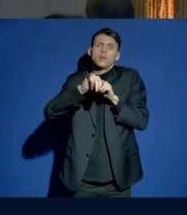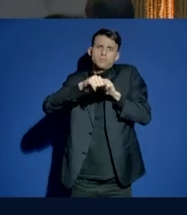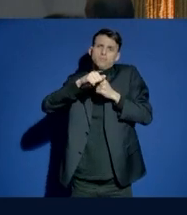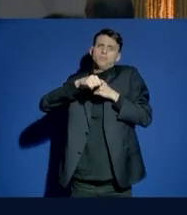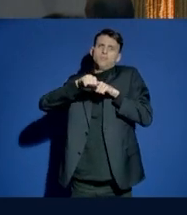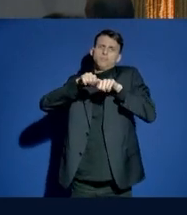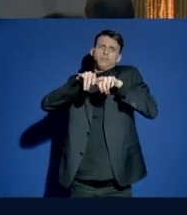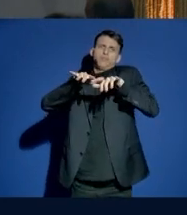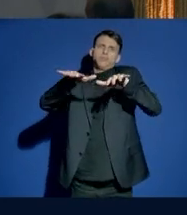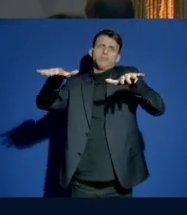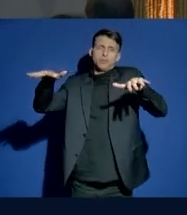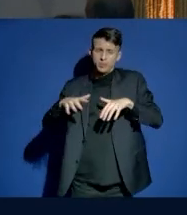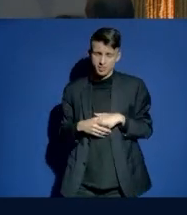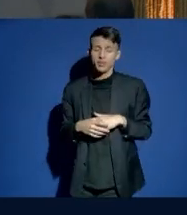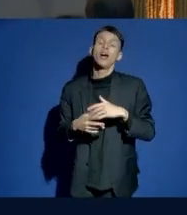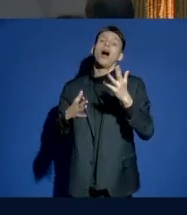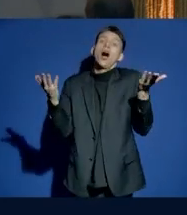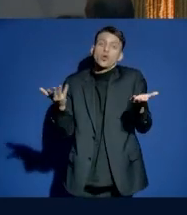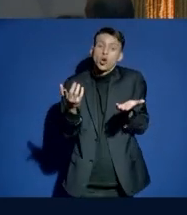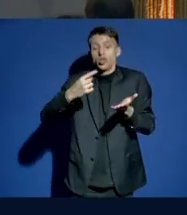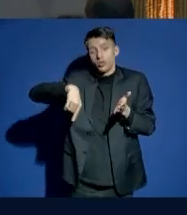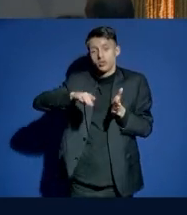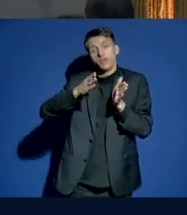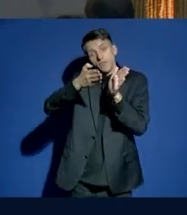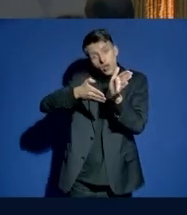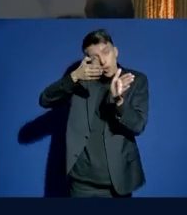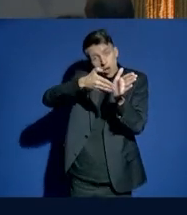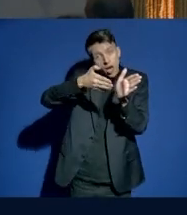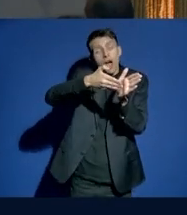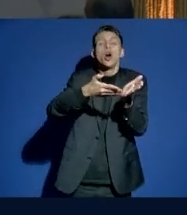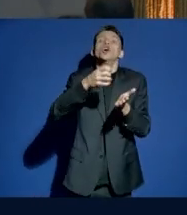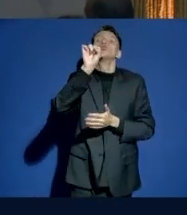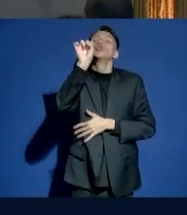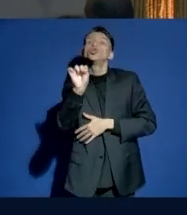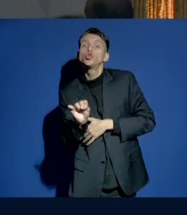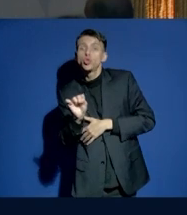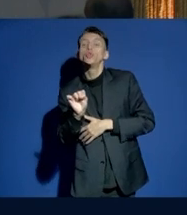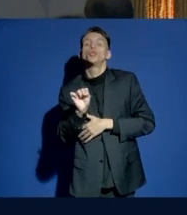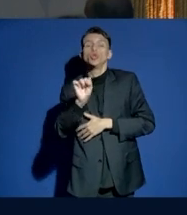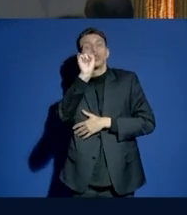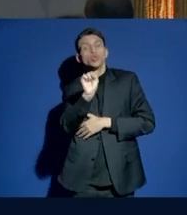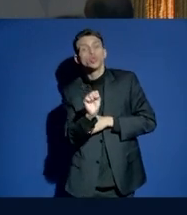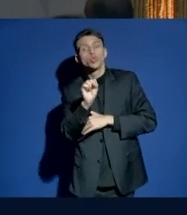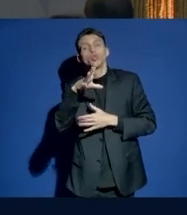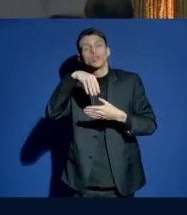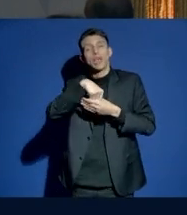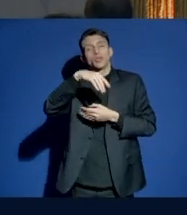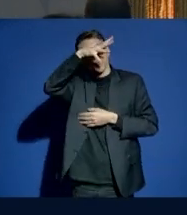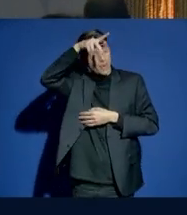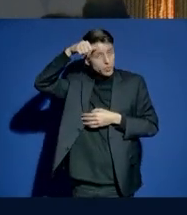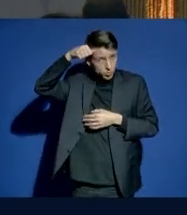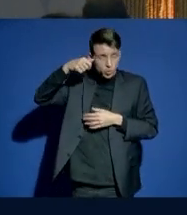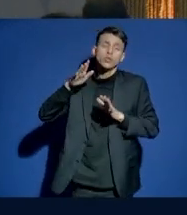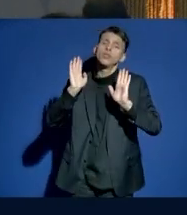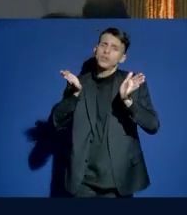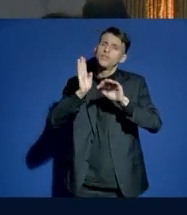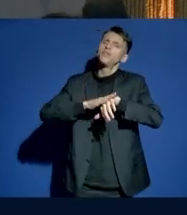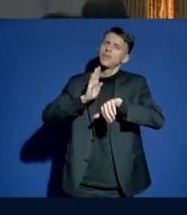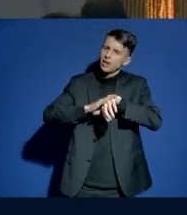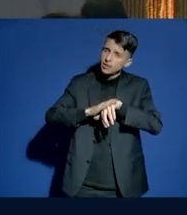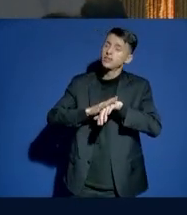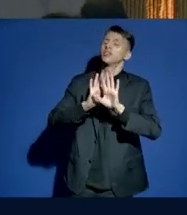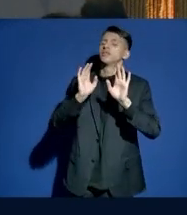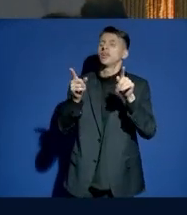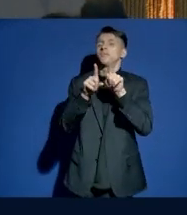agora que a nossa ferrovia que está ali na região sul do estado de Mato Grosso né um trabalho que foi feito e uma